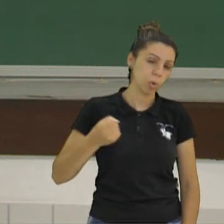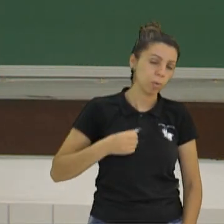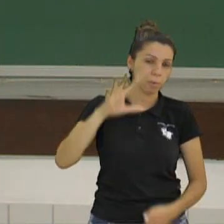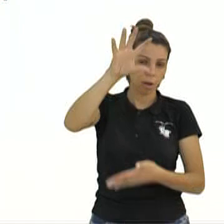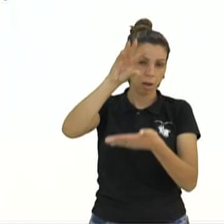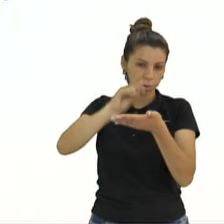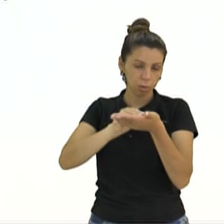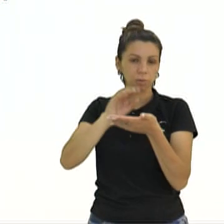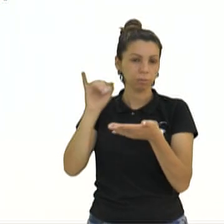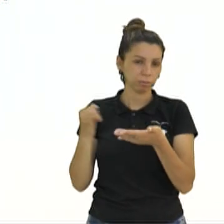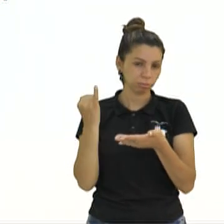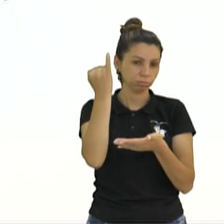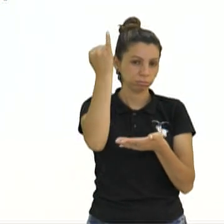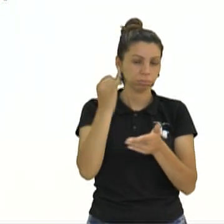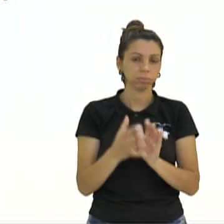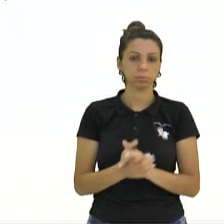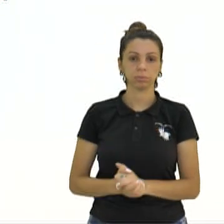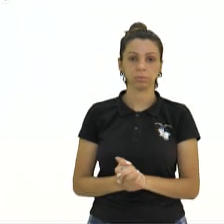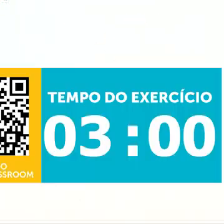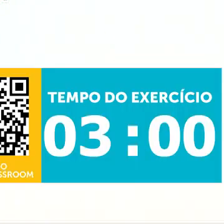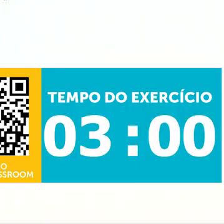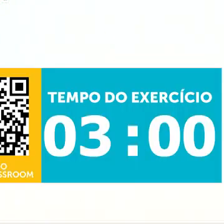para mim porque isso é importante.